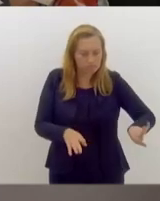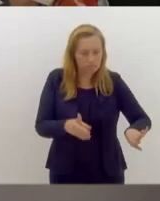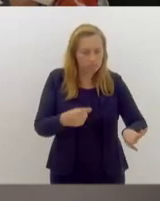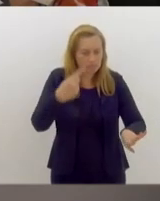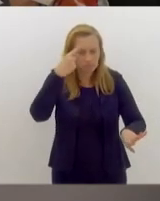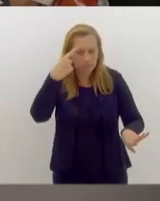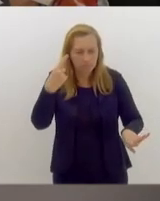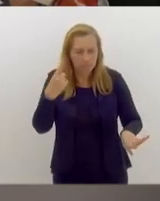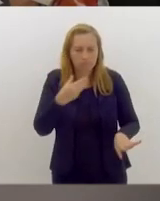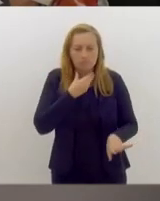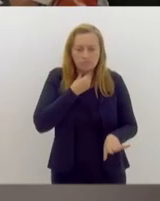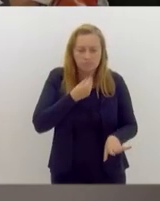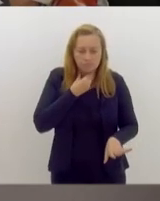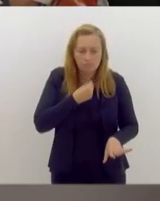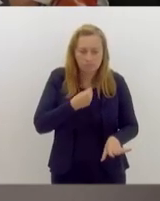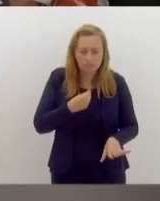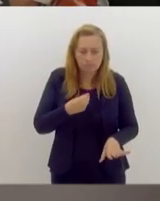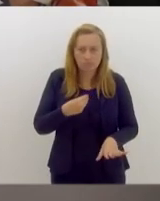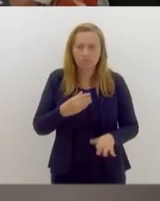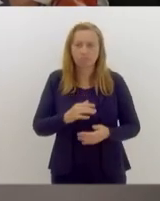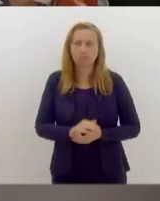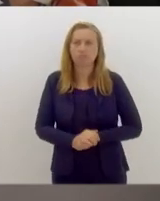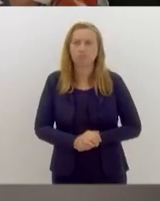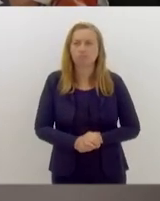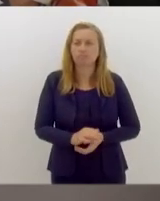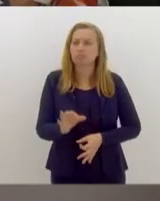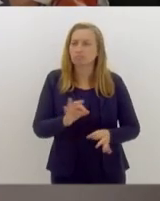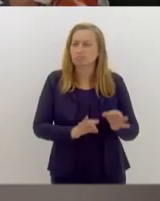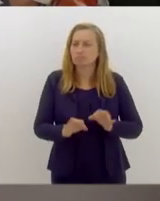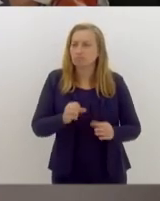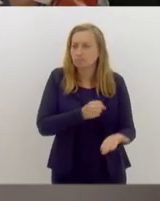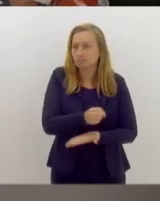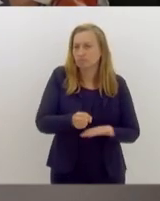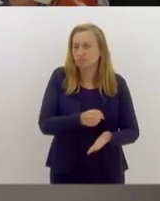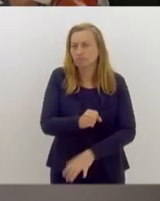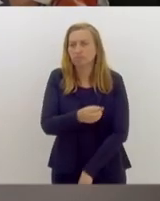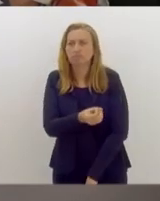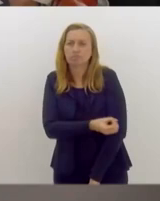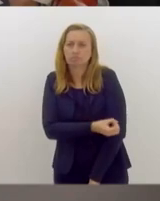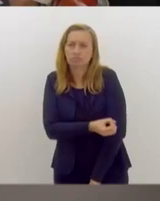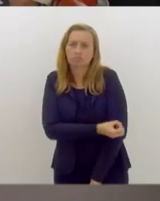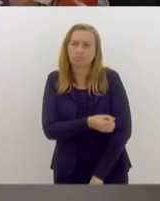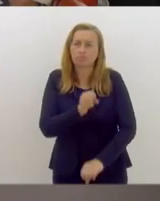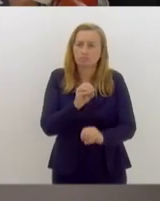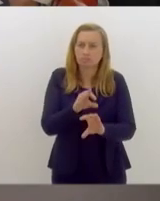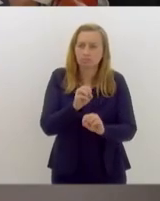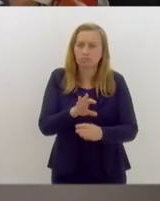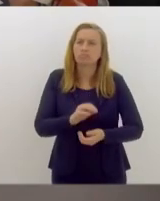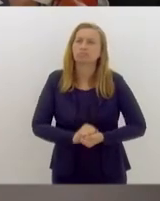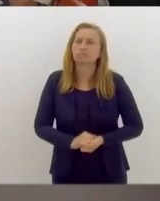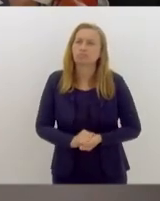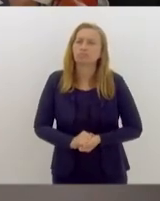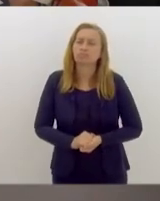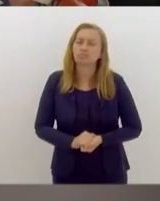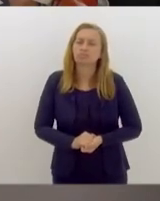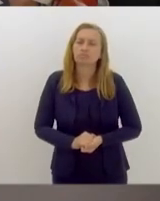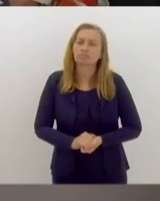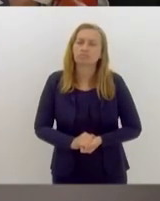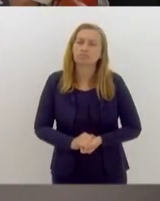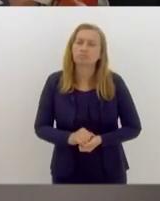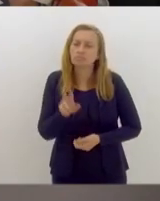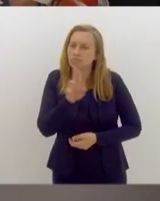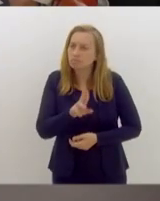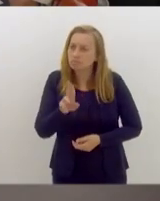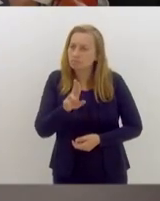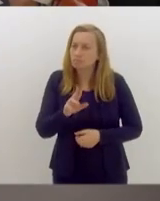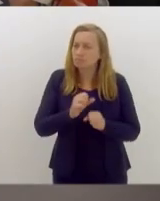de escolha, tem gerado uma profunda organização na educação básica, que vem assim, os estudos, né, que foram aqui anteriormente, os anos